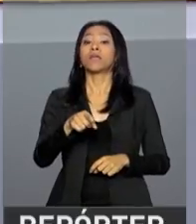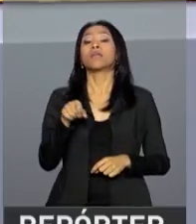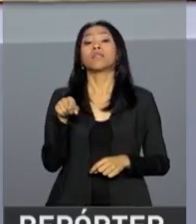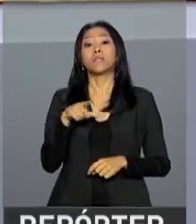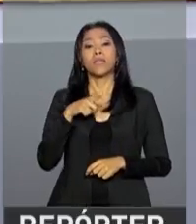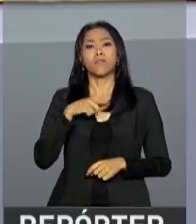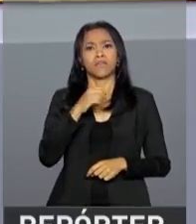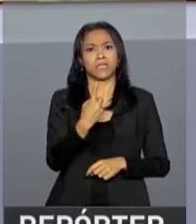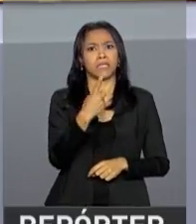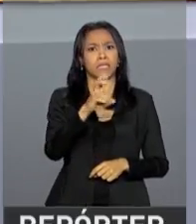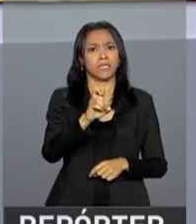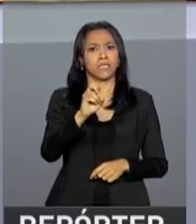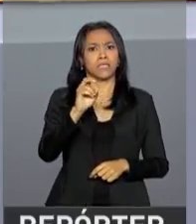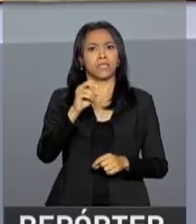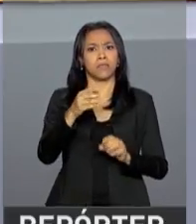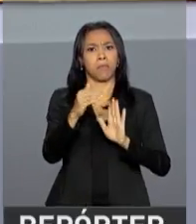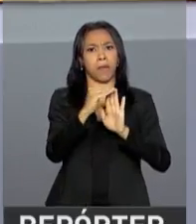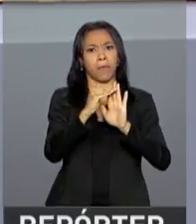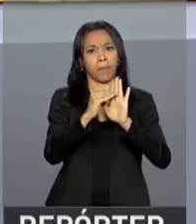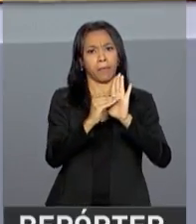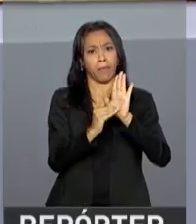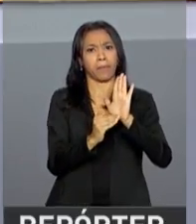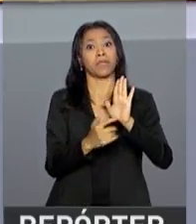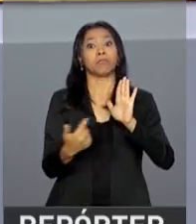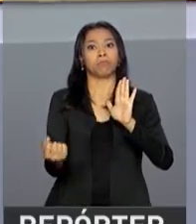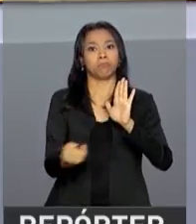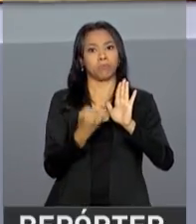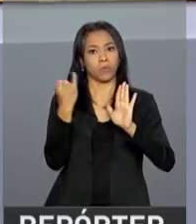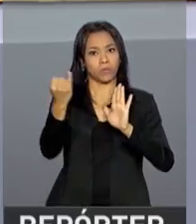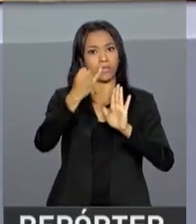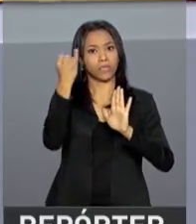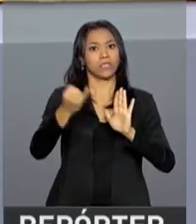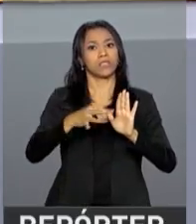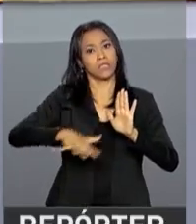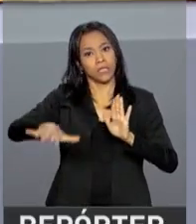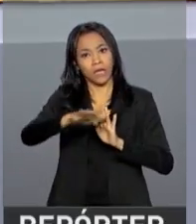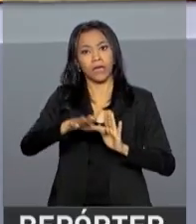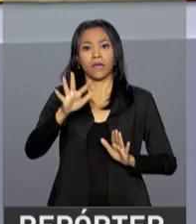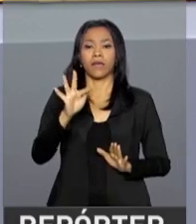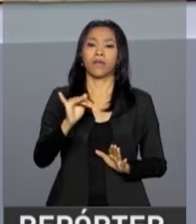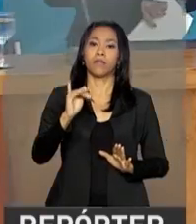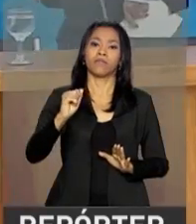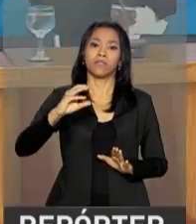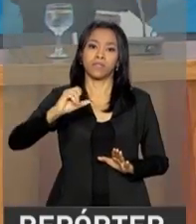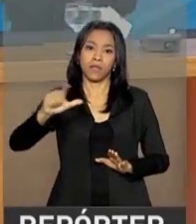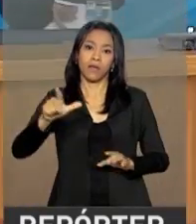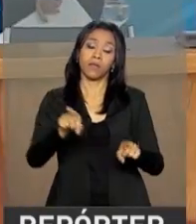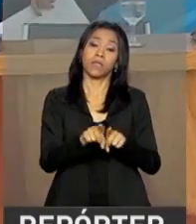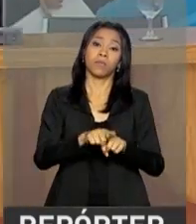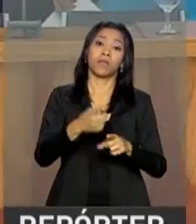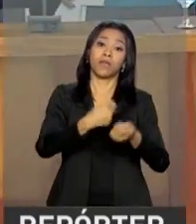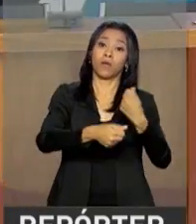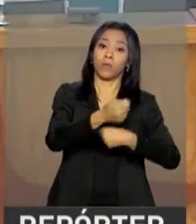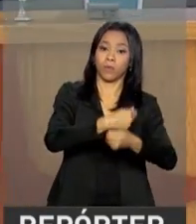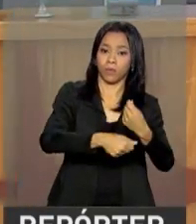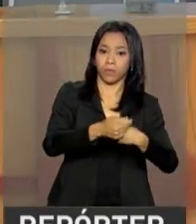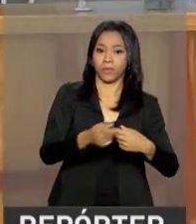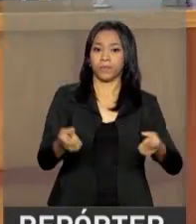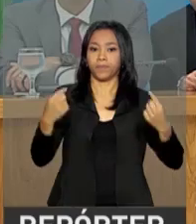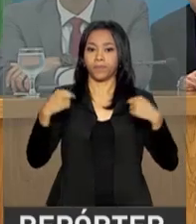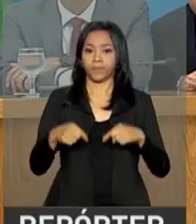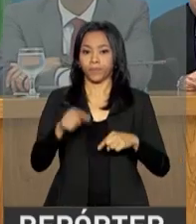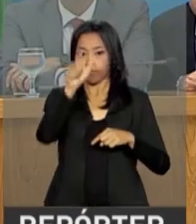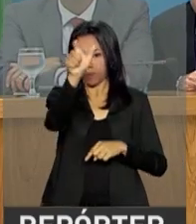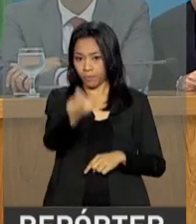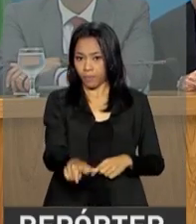pontos considerados importantes para o país do ponto de vista fiscal e econômico os ministros do governo